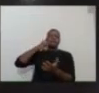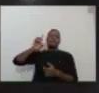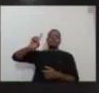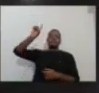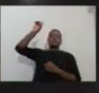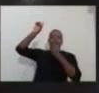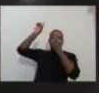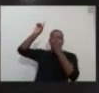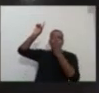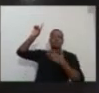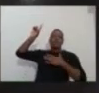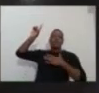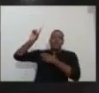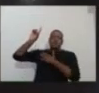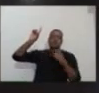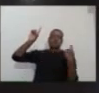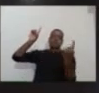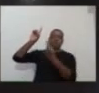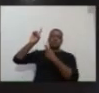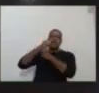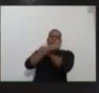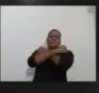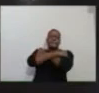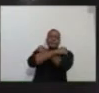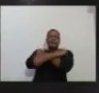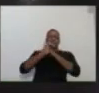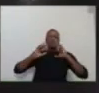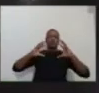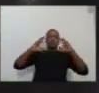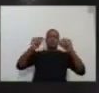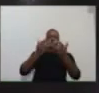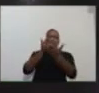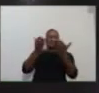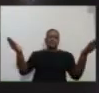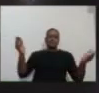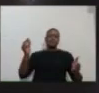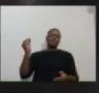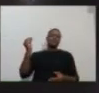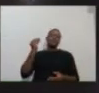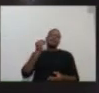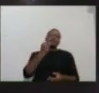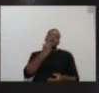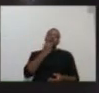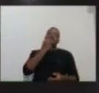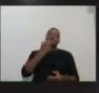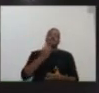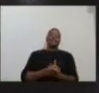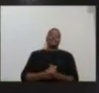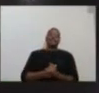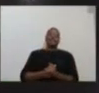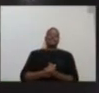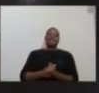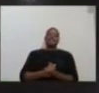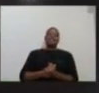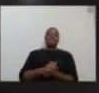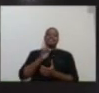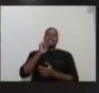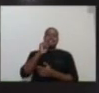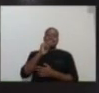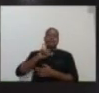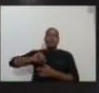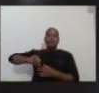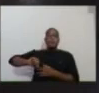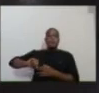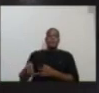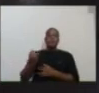na tábua do queixo. E tendo oportunidade, faça outra participação